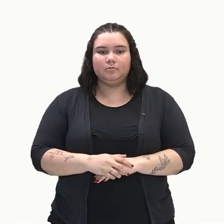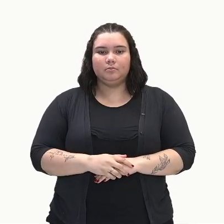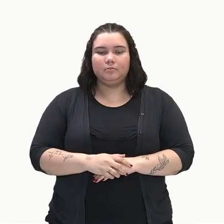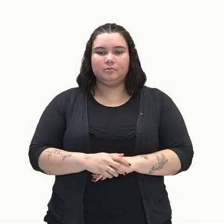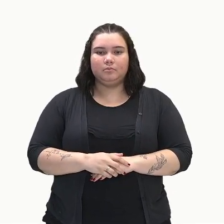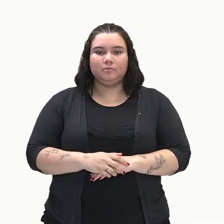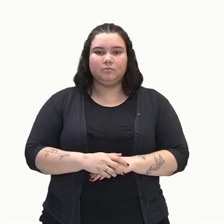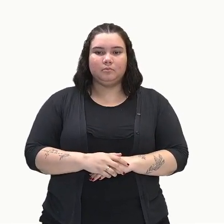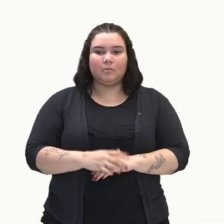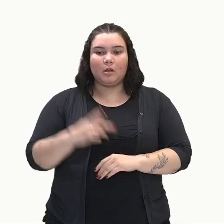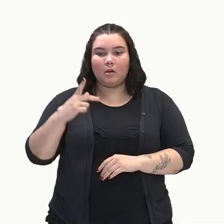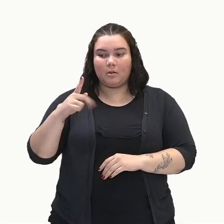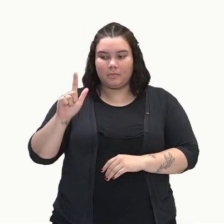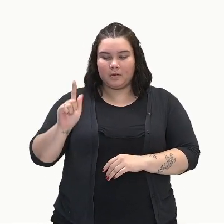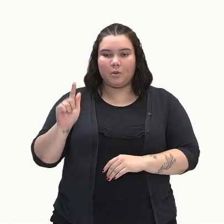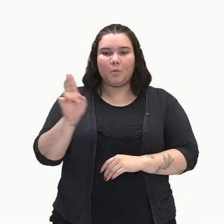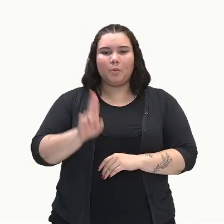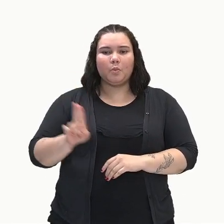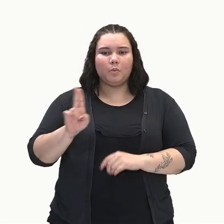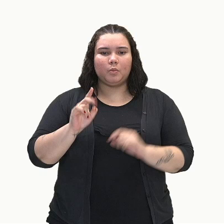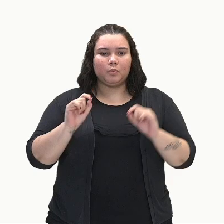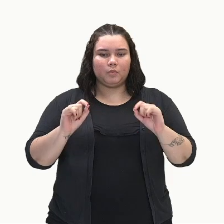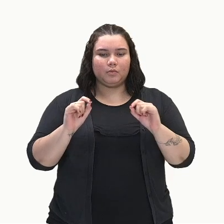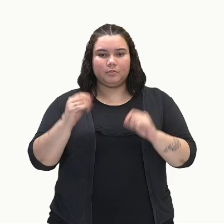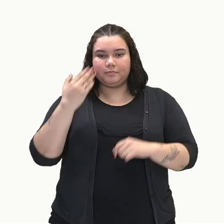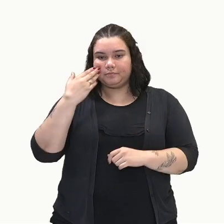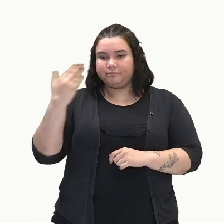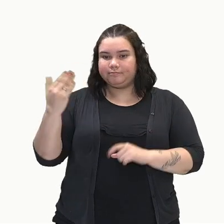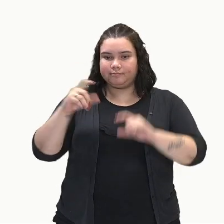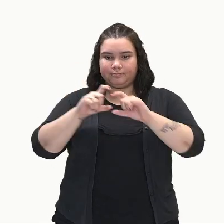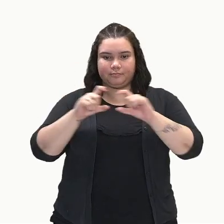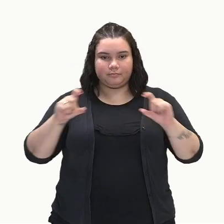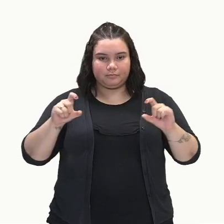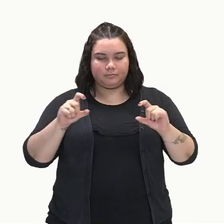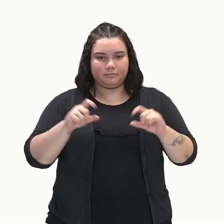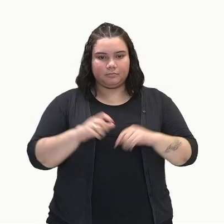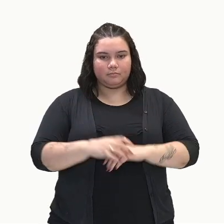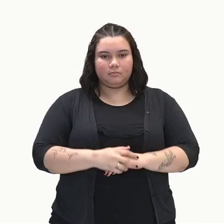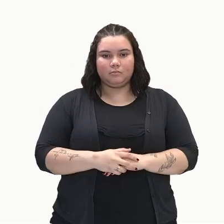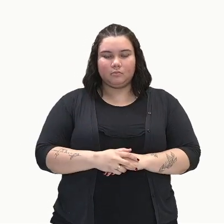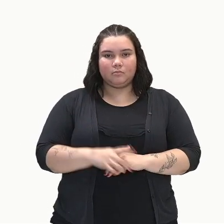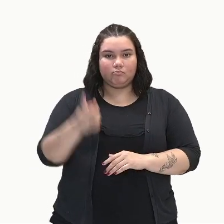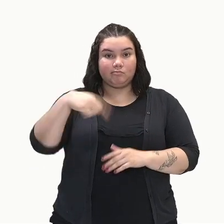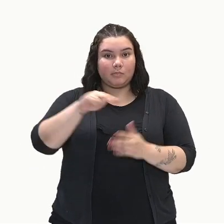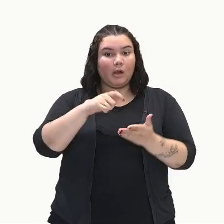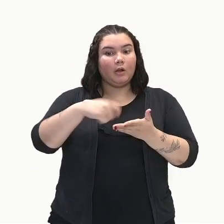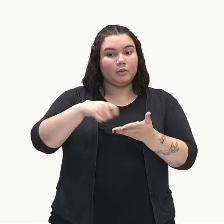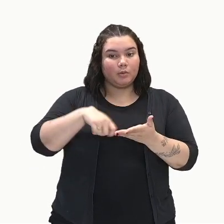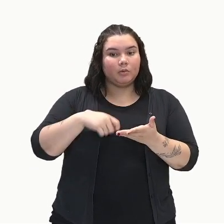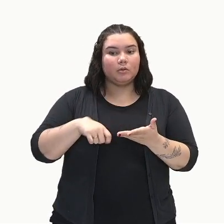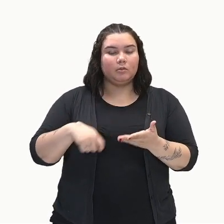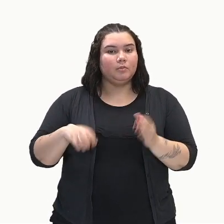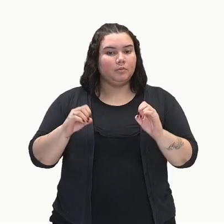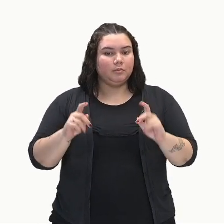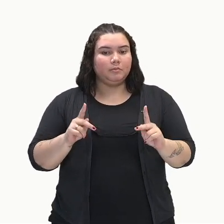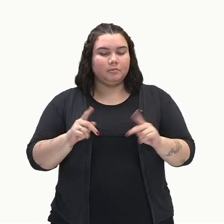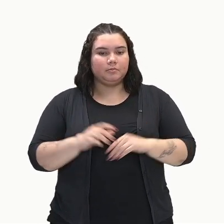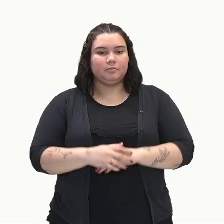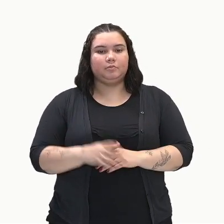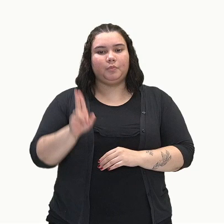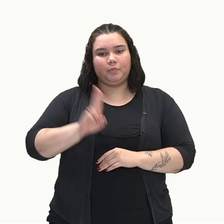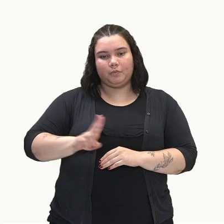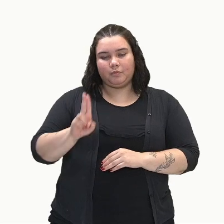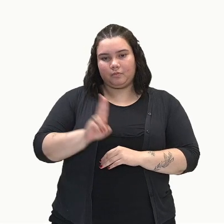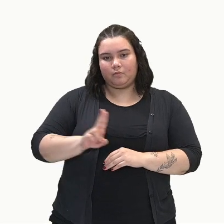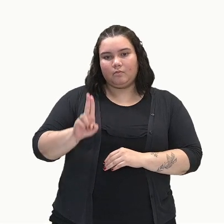nós vamos utilizar esse termo geral aqui. Já anota no caderno que a gente vai